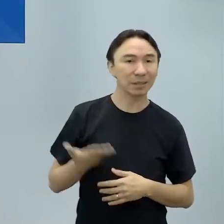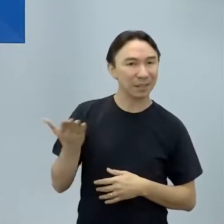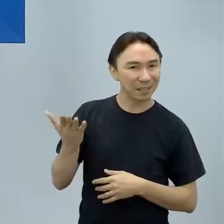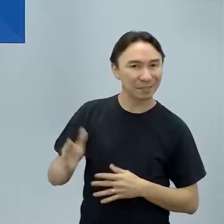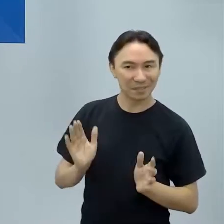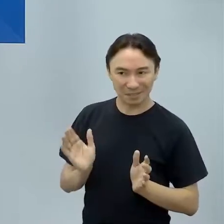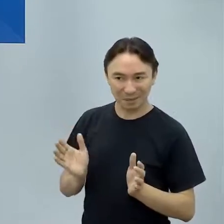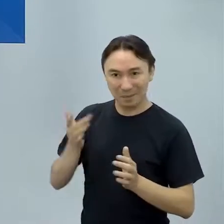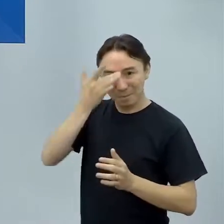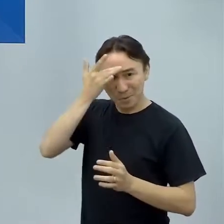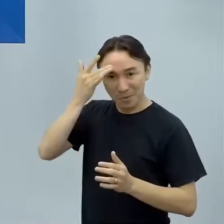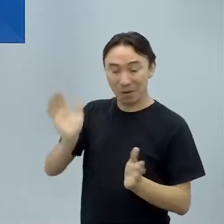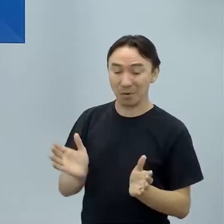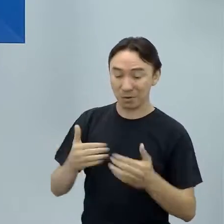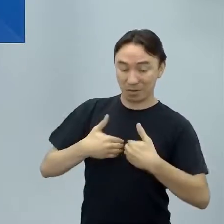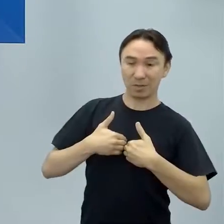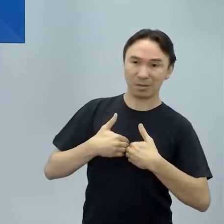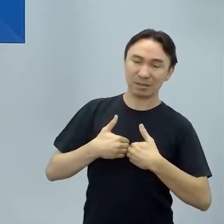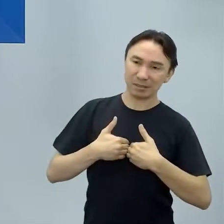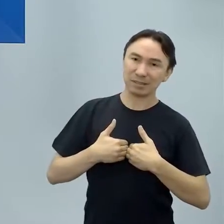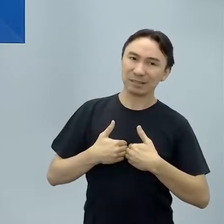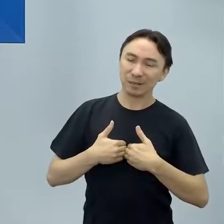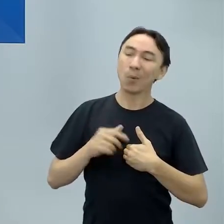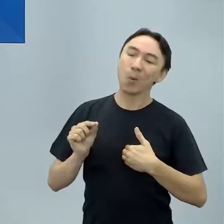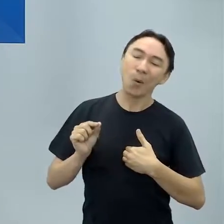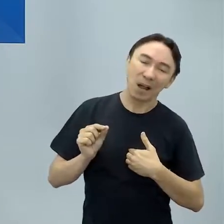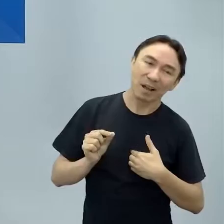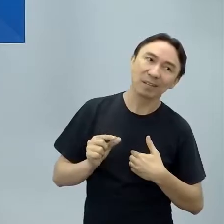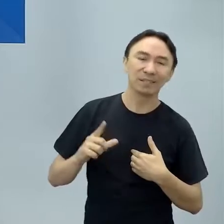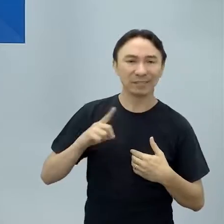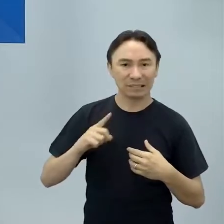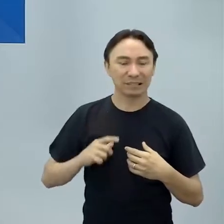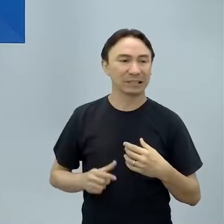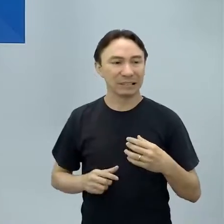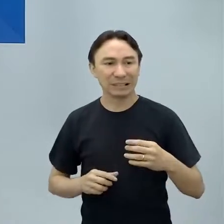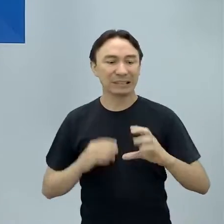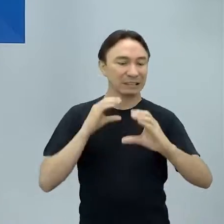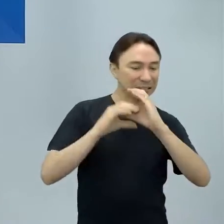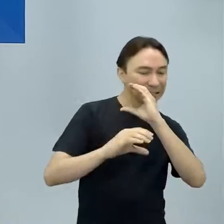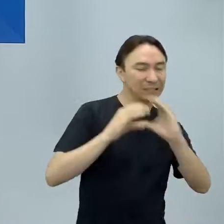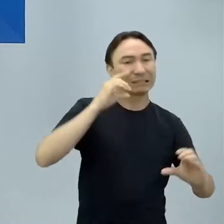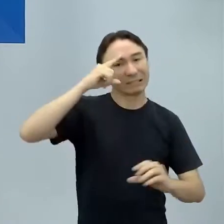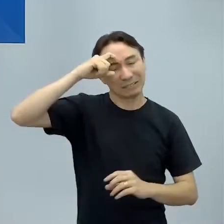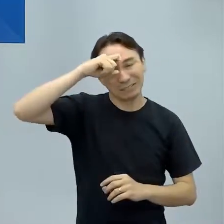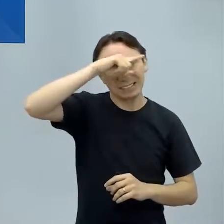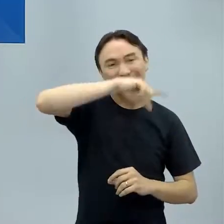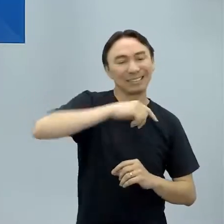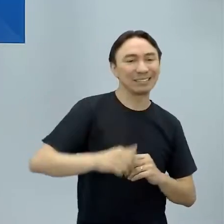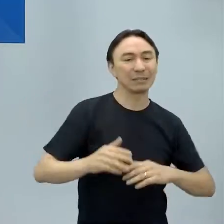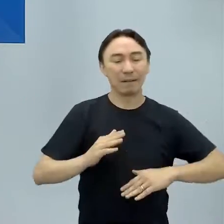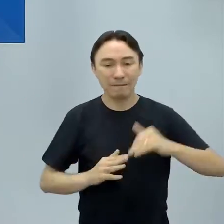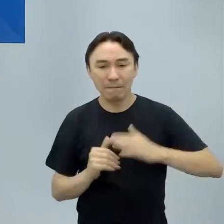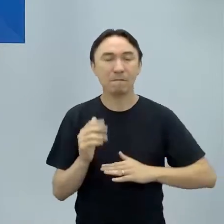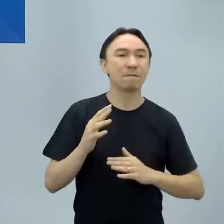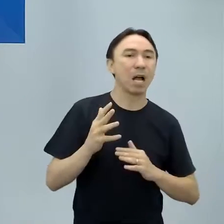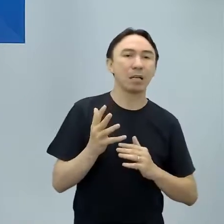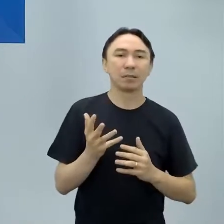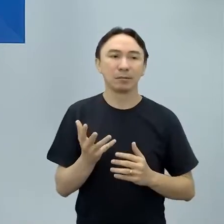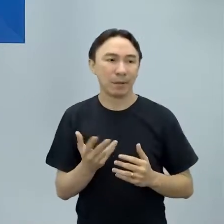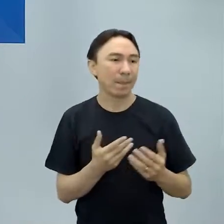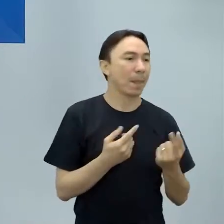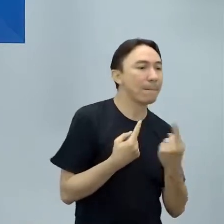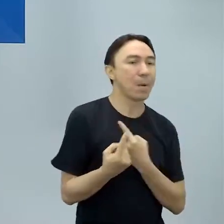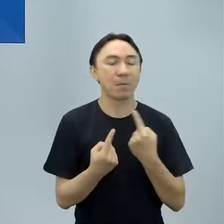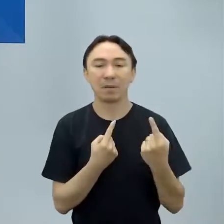autistas é dificuldade de comunicação, de habilidades sociais, né? E dentro disso, a gente tem uma questão que é